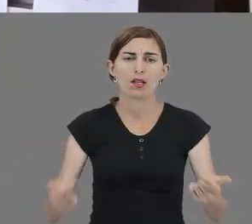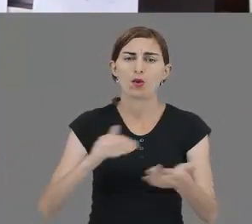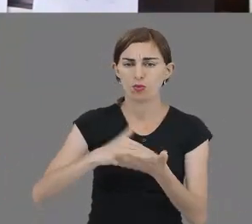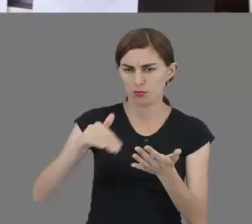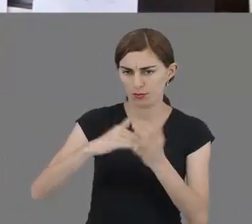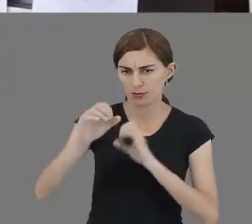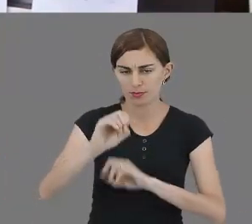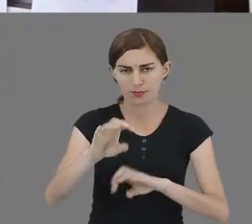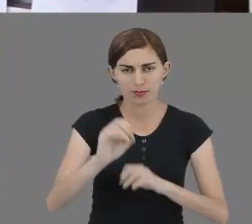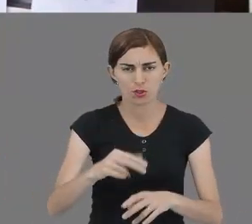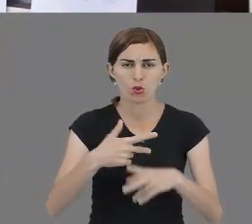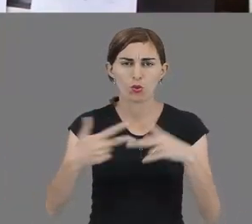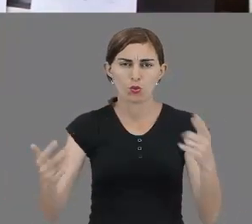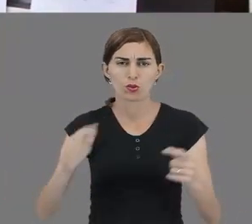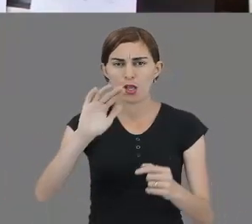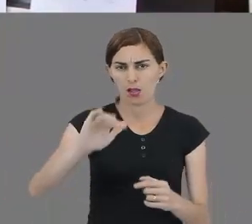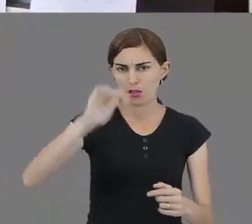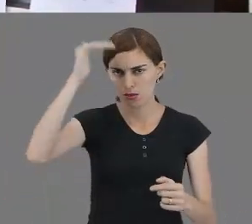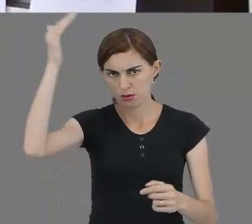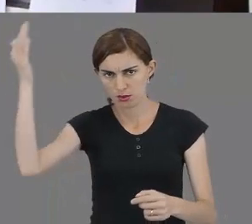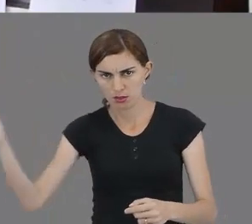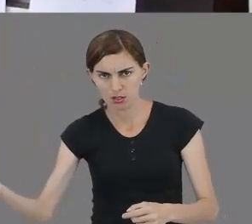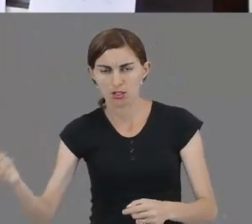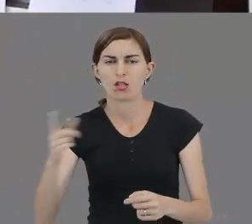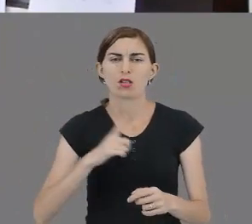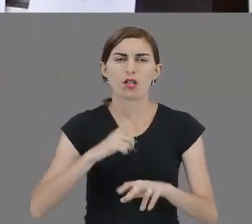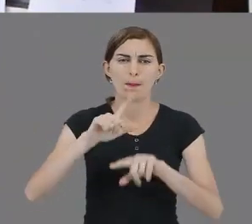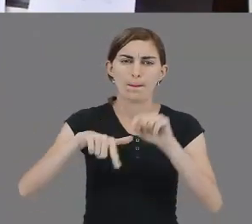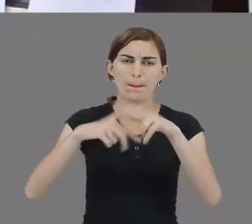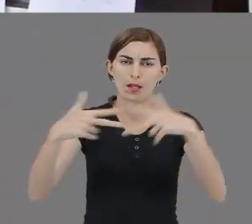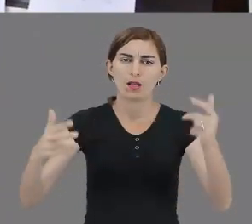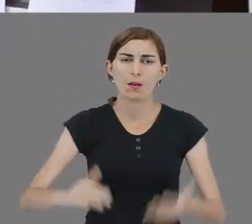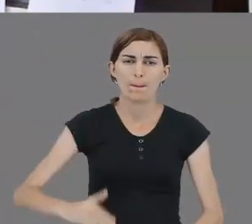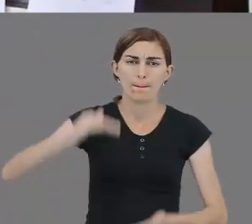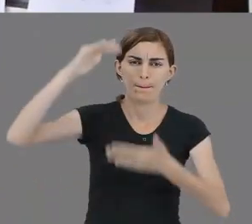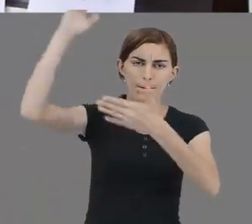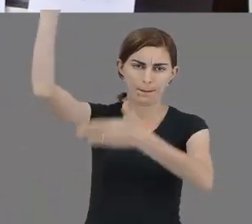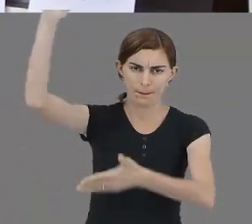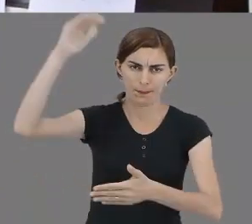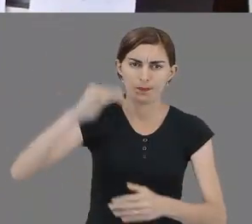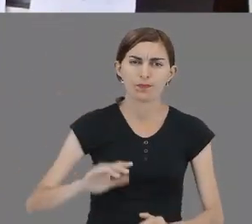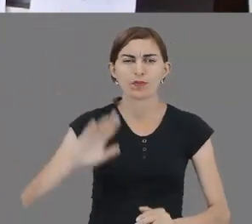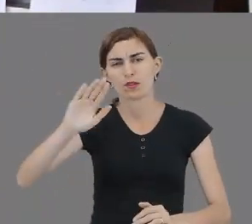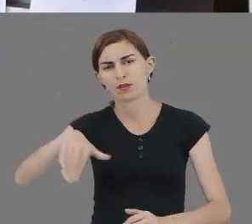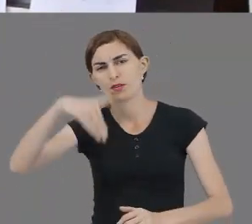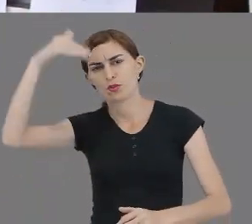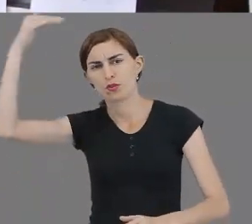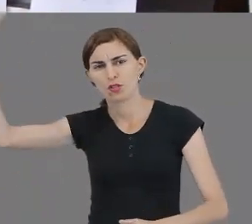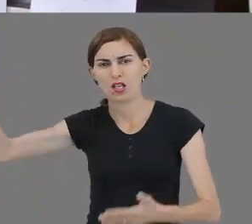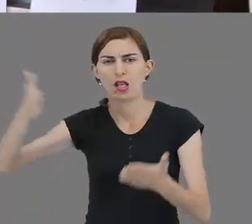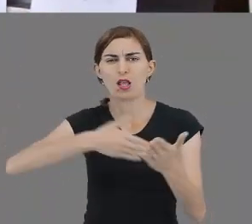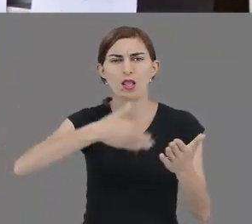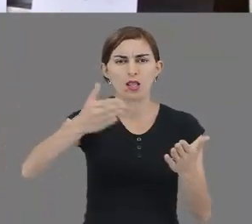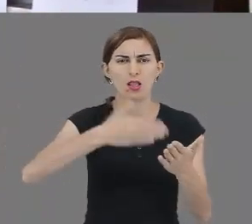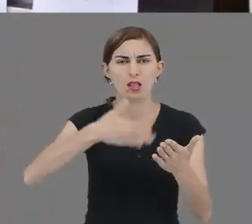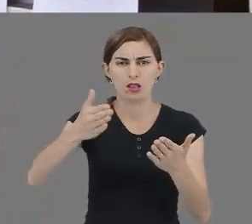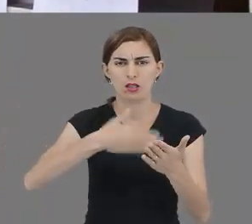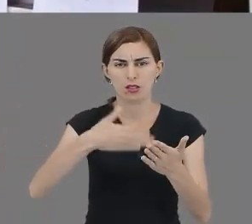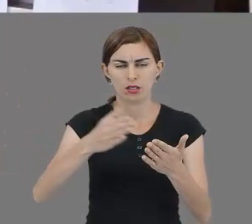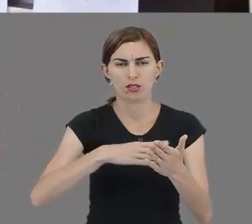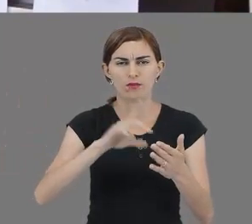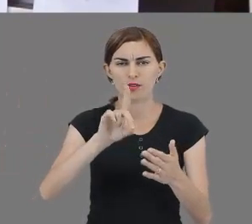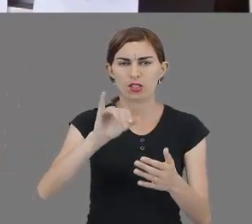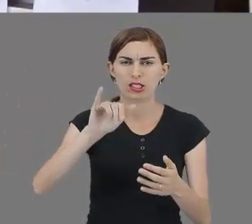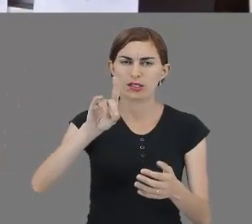aqui da Secretaria de Educação. Mais atrás nós temos os materiais maiores, mais atrás ainda nós temos os livros didáticos, eles